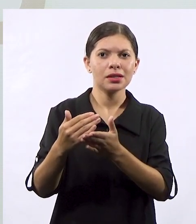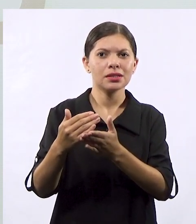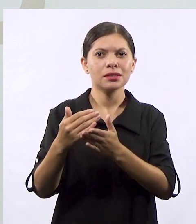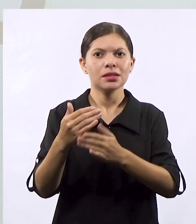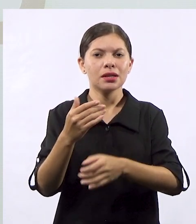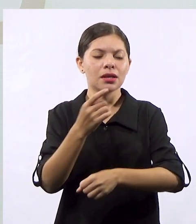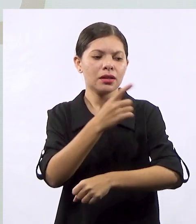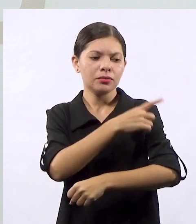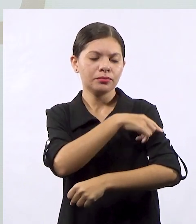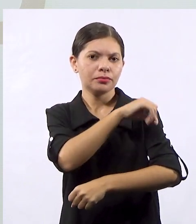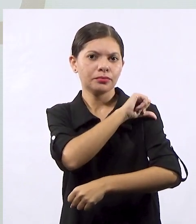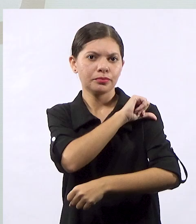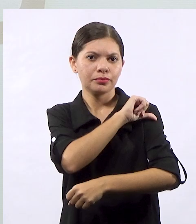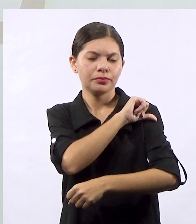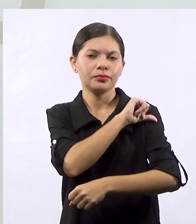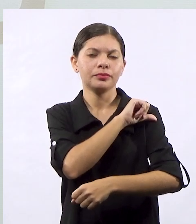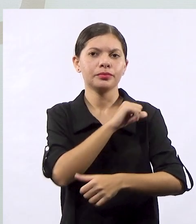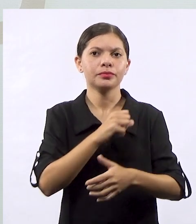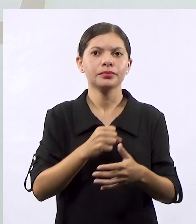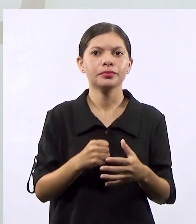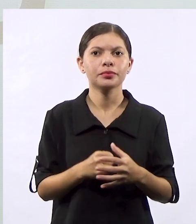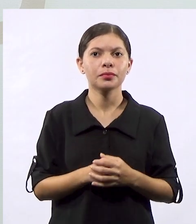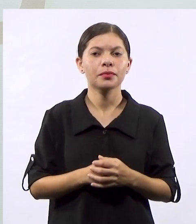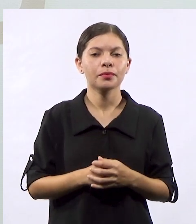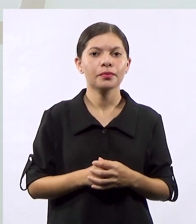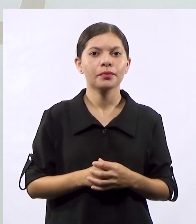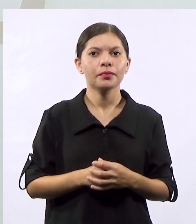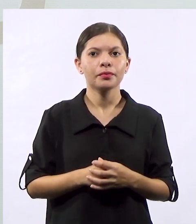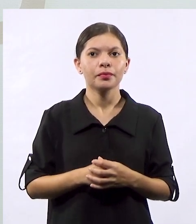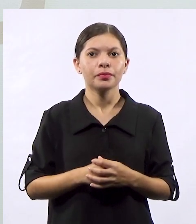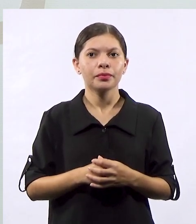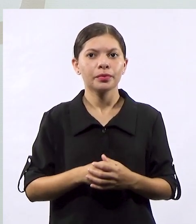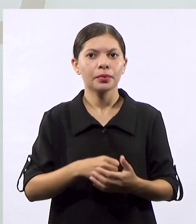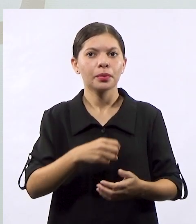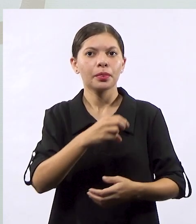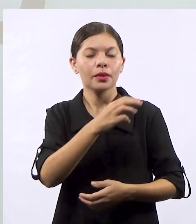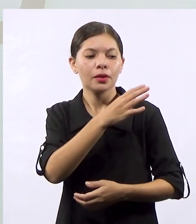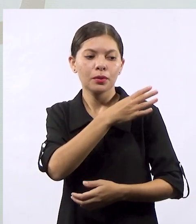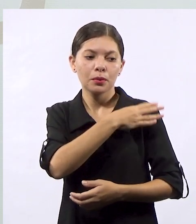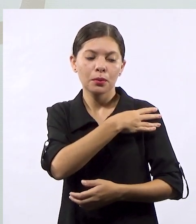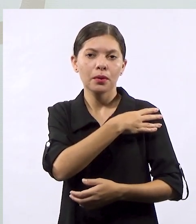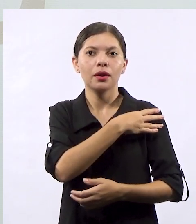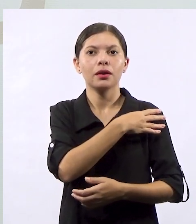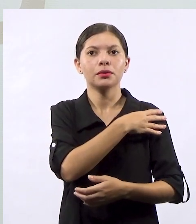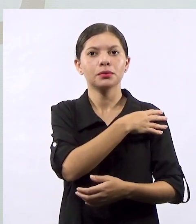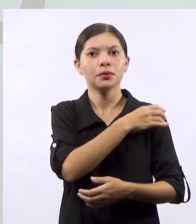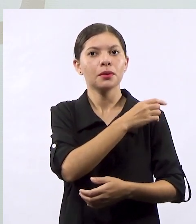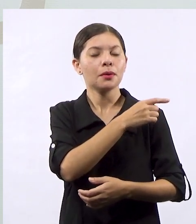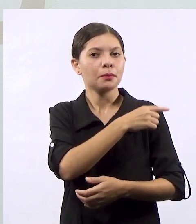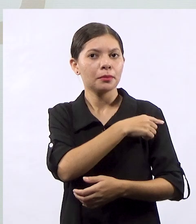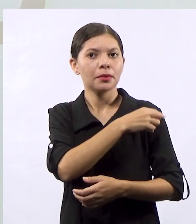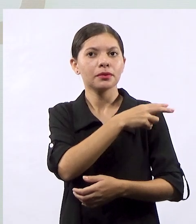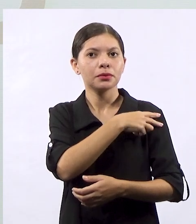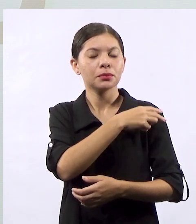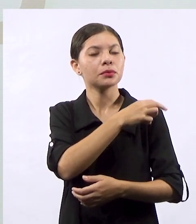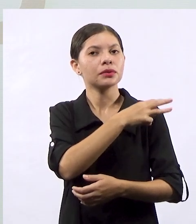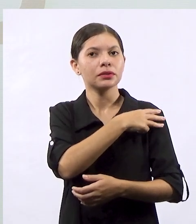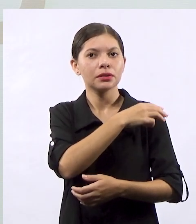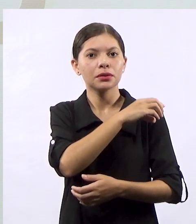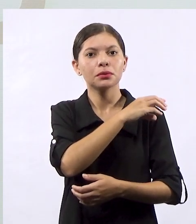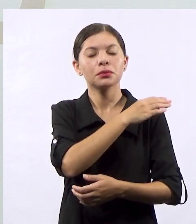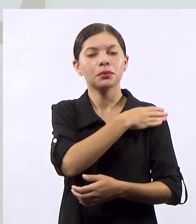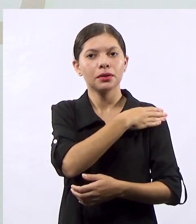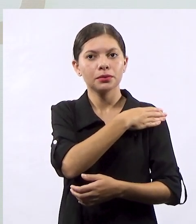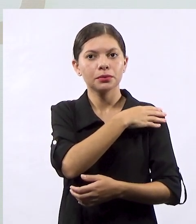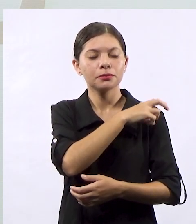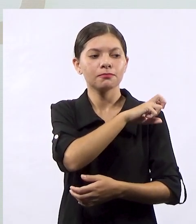ensino fundamental, na educação infantil e no ensino fundamental 1, que é do 4º ano. Né? Então, 1º, 2º,